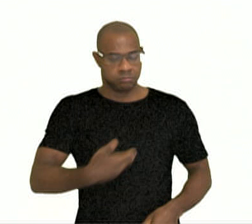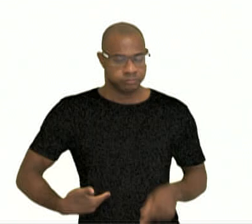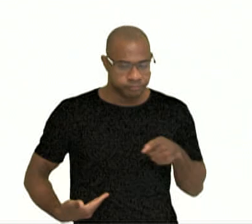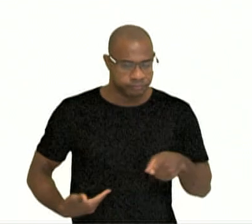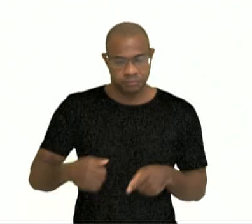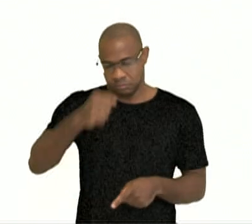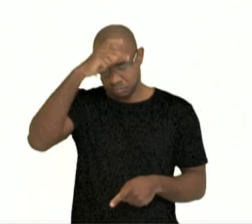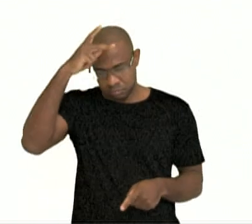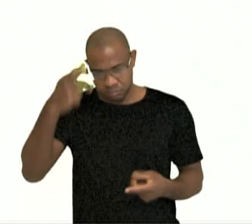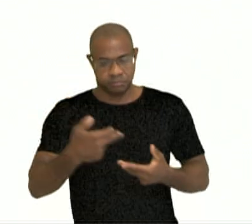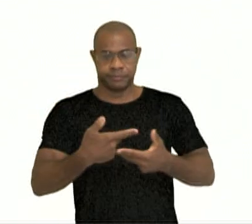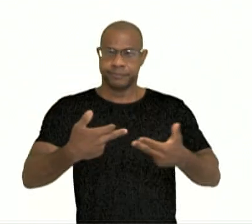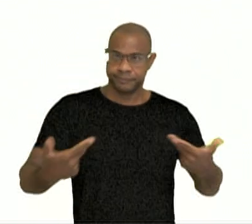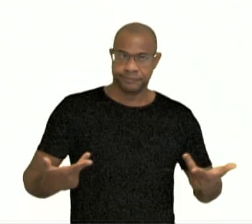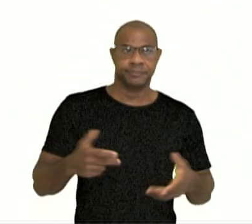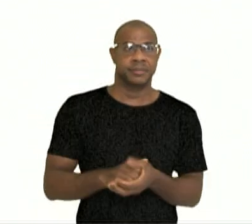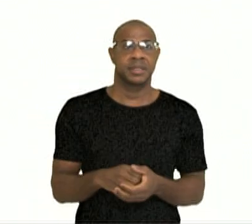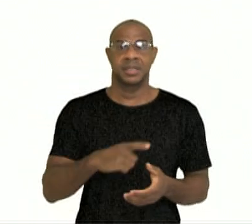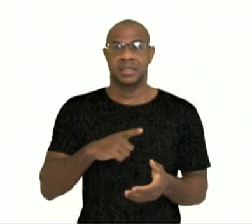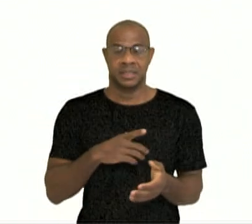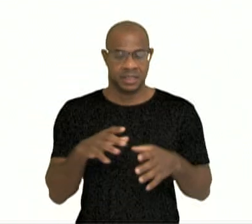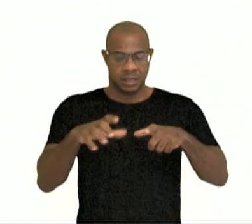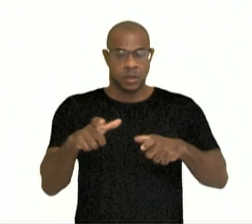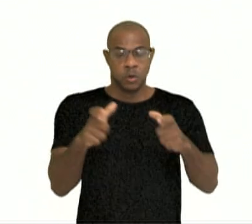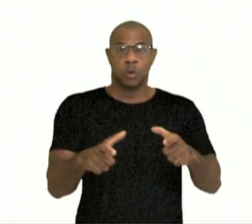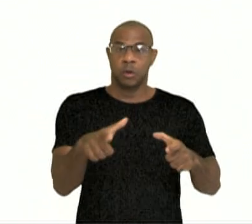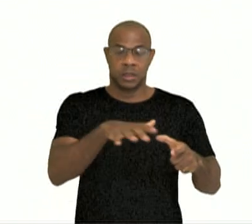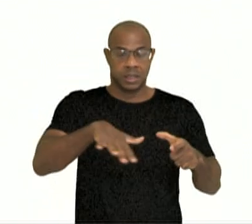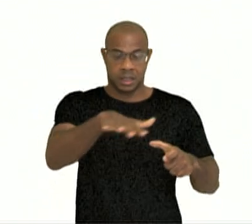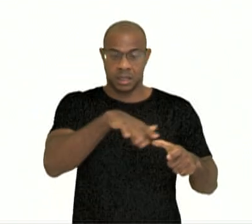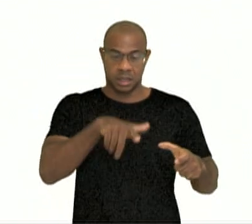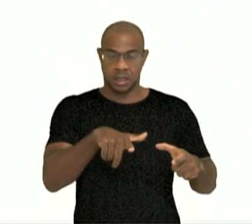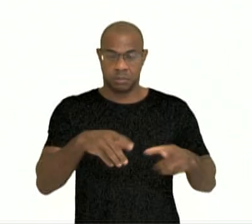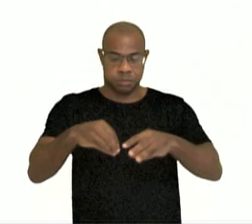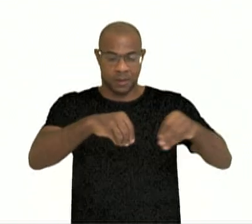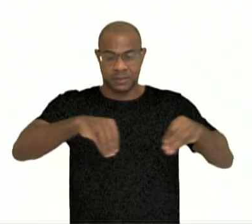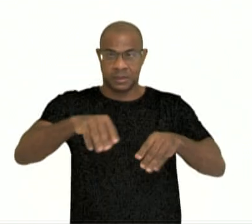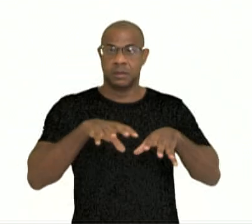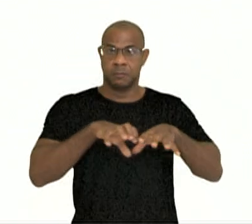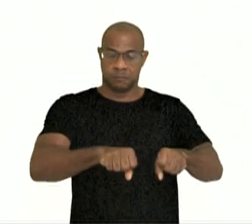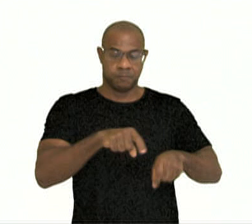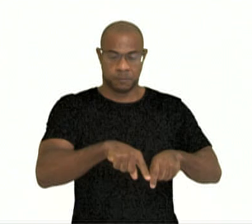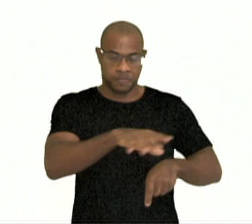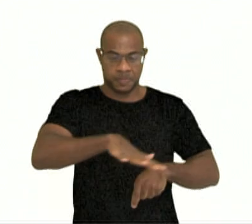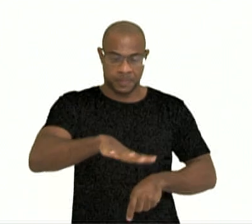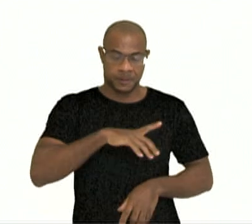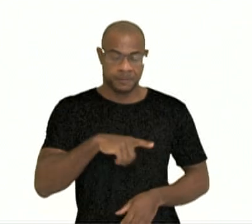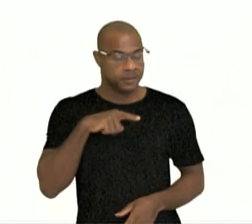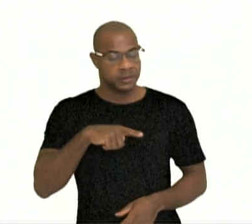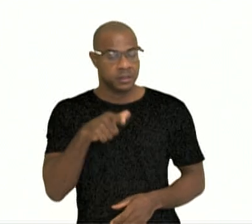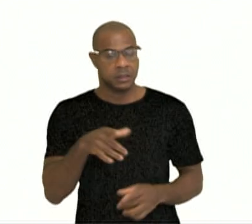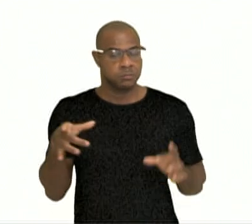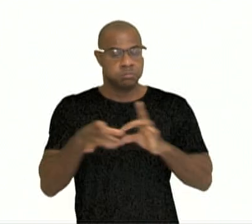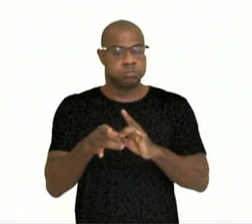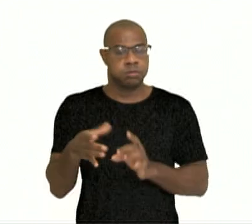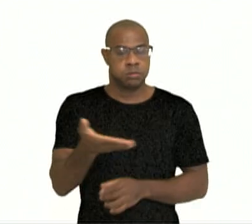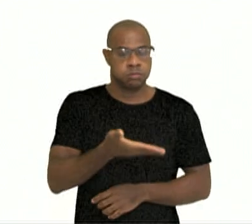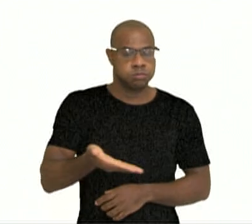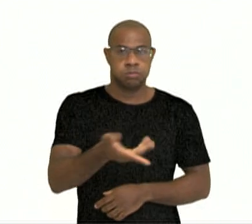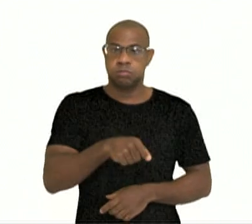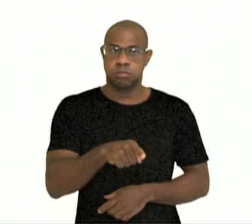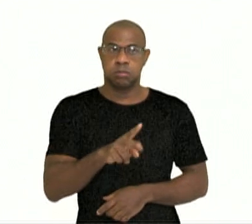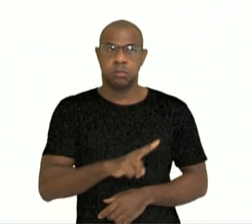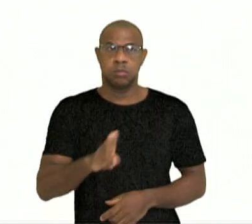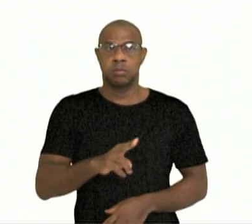as fronteiras, tenho essa base física, que são as terras, né? Tendo esse conjunto, eu